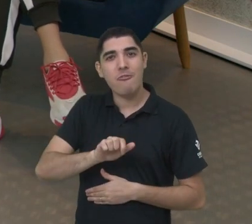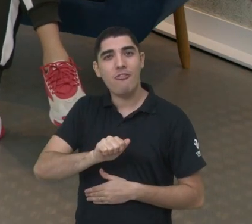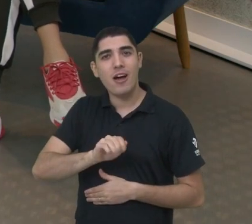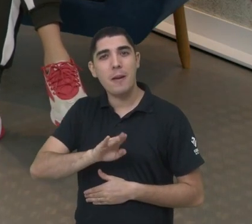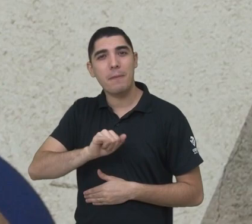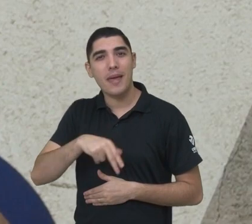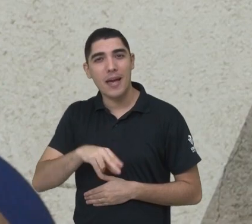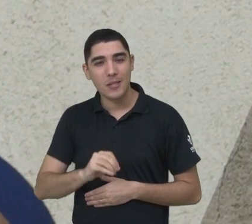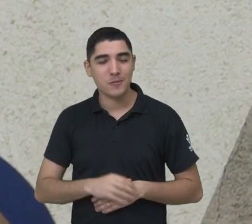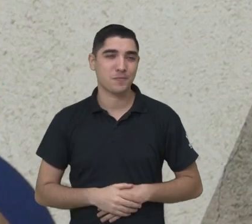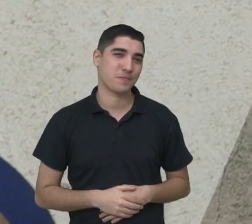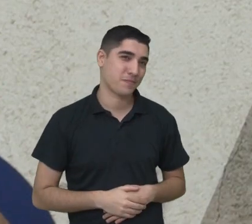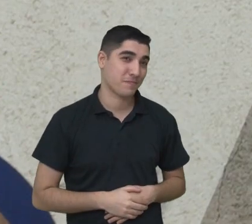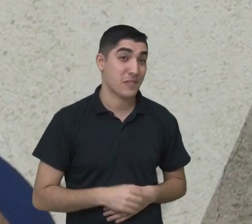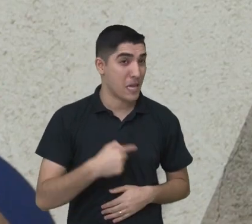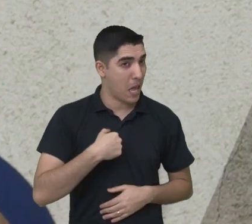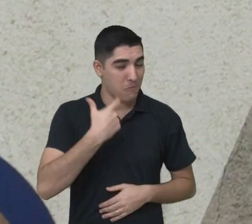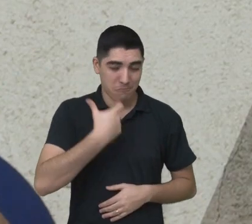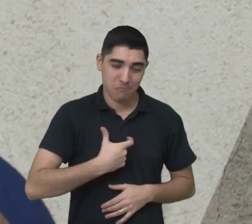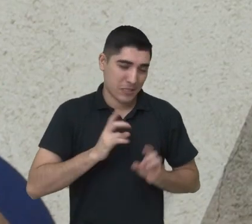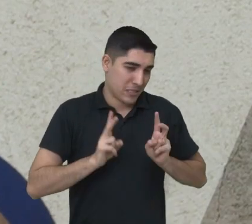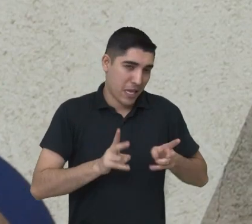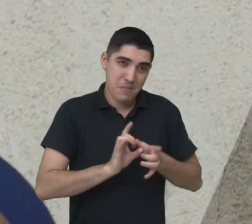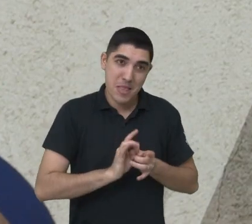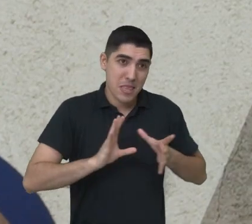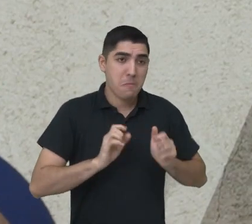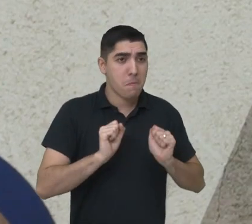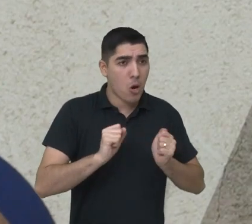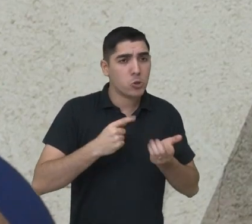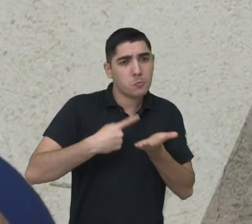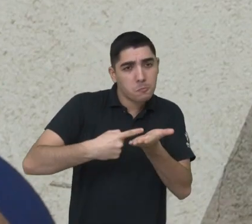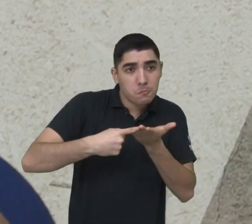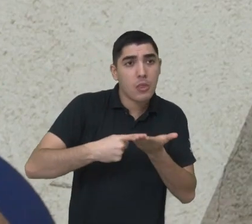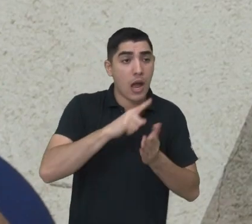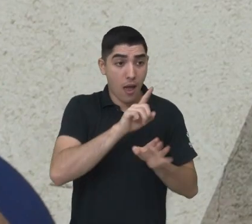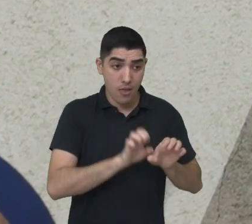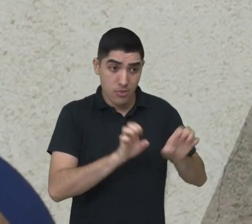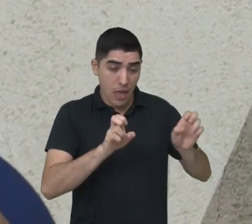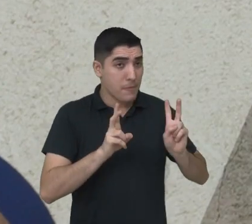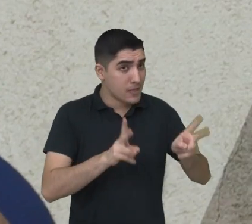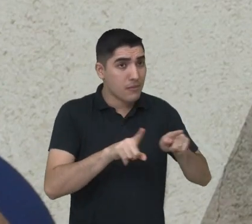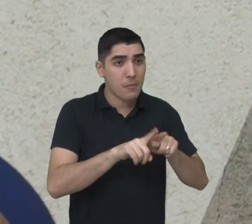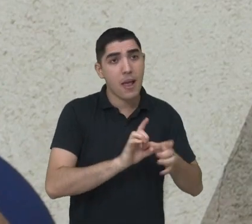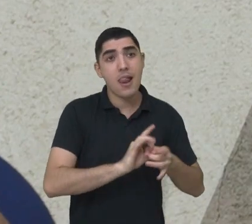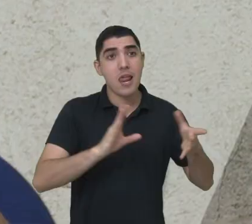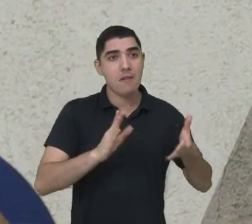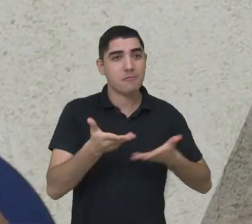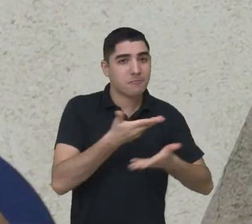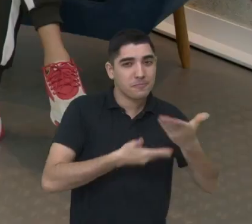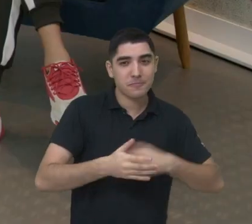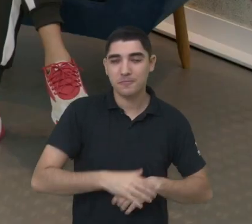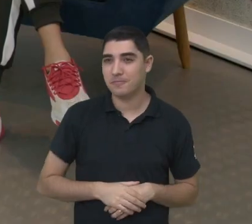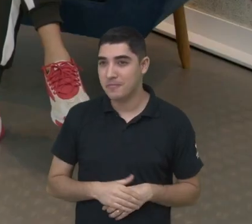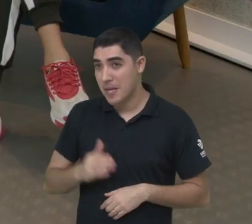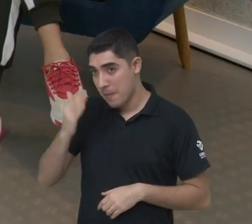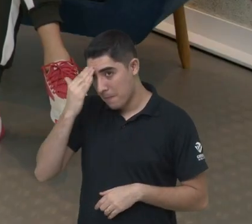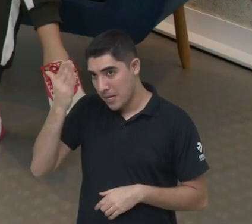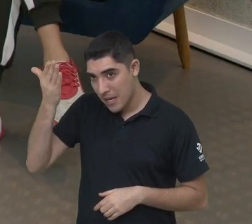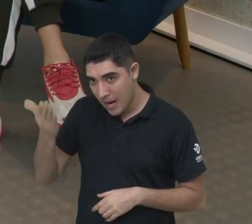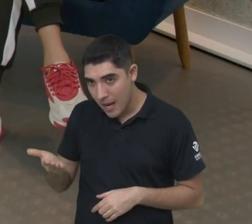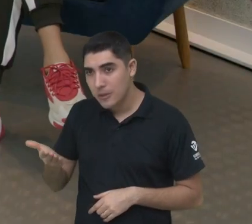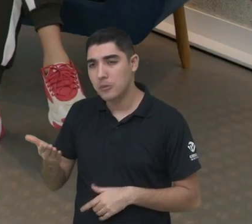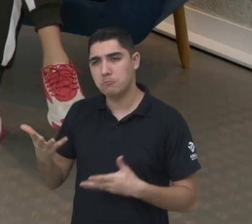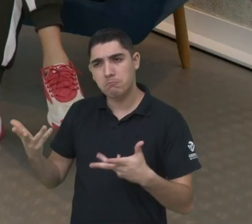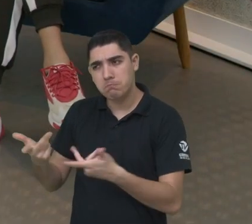Fabiano. Estamos aqui à disposição. Conte sempre conosco, a ETEP sempre de portas abertas, tá bom? Fabiano, obrigada. Muito obrigado, foi